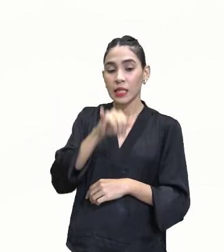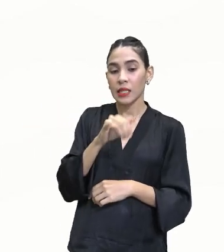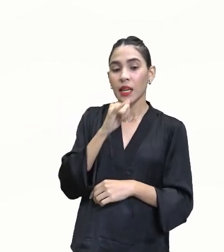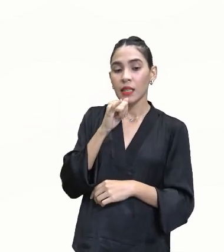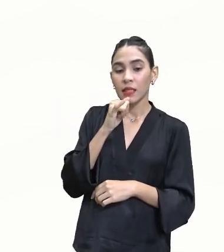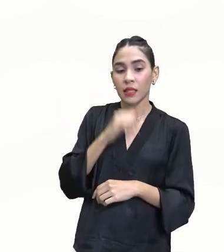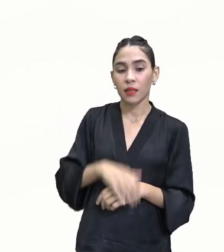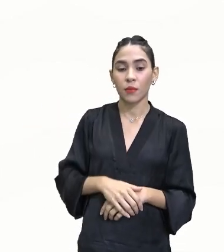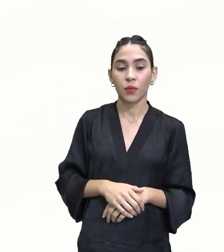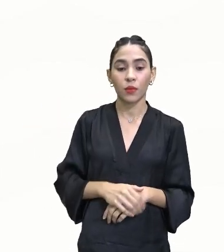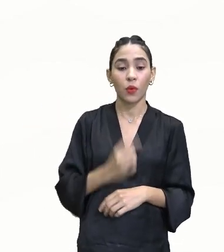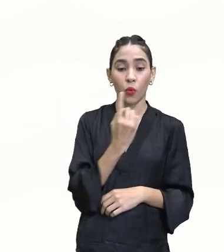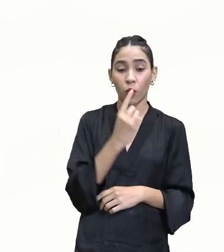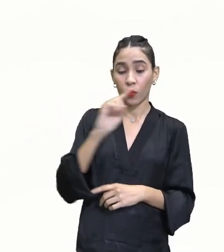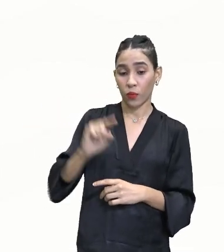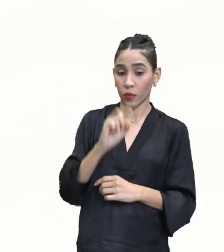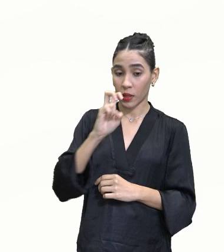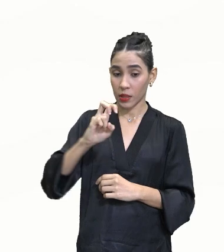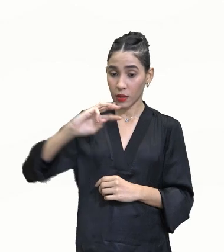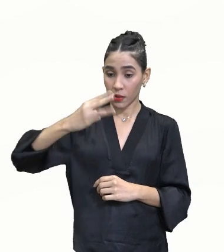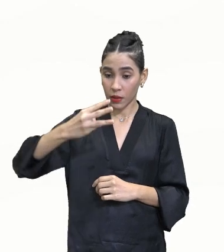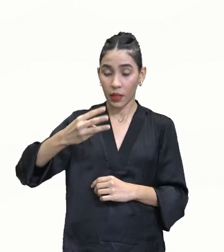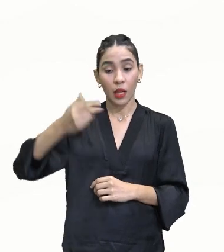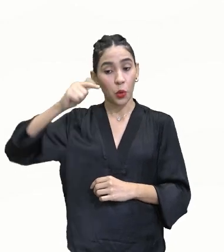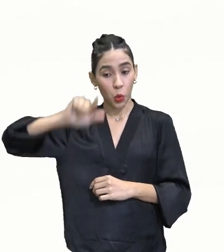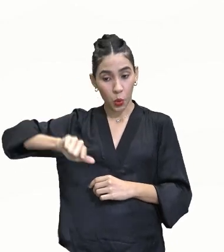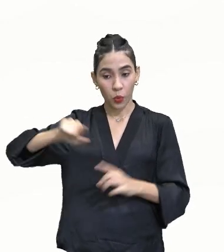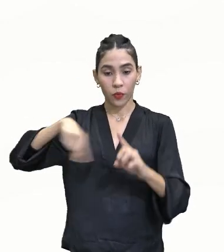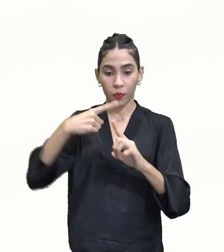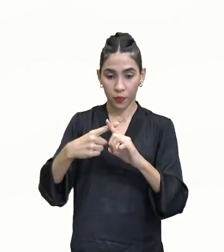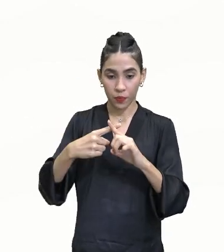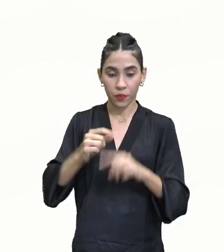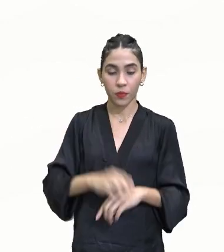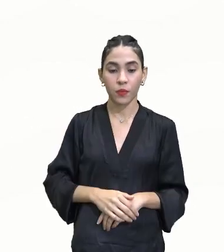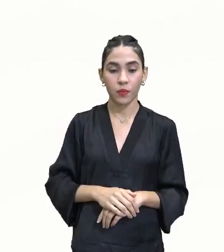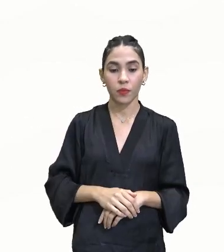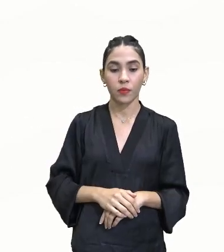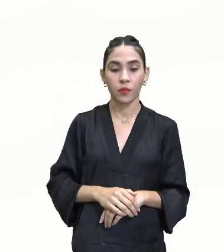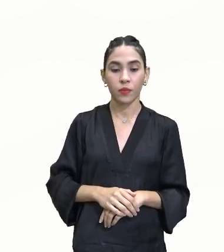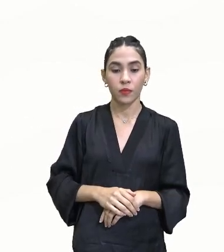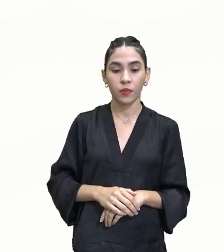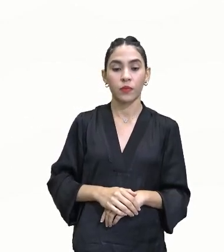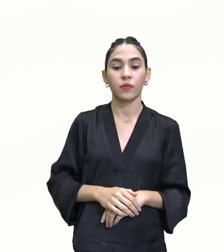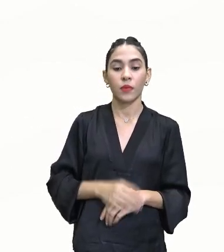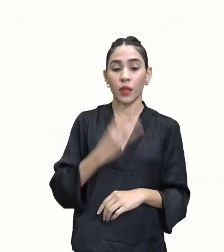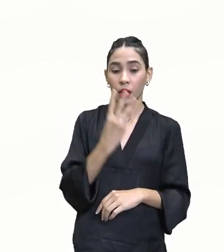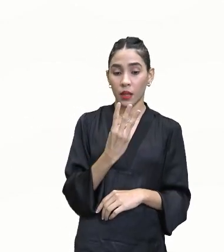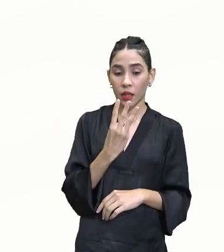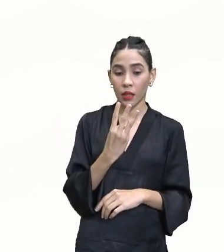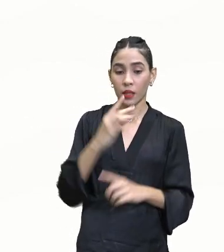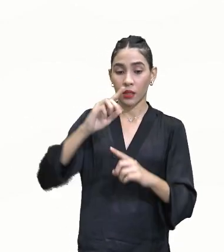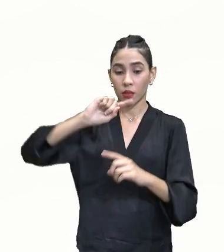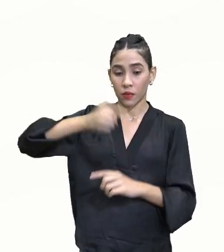quadrado é 2,25, então multiplica de novo por 1,5. Eu tenho quanto? Eu tenho